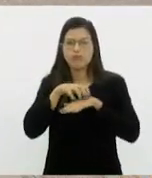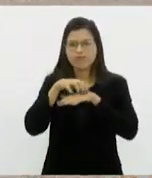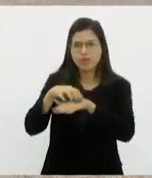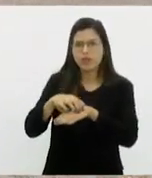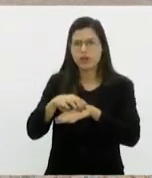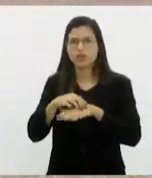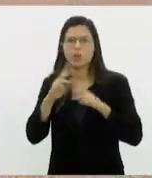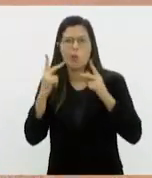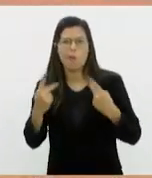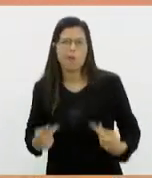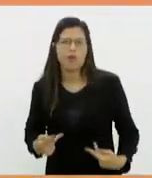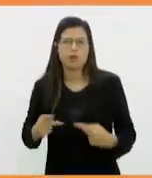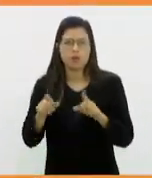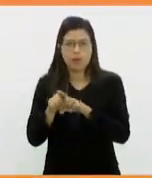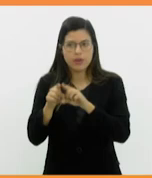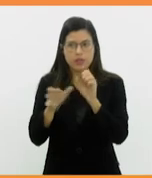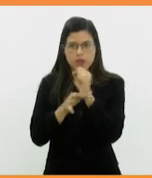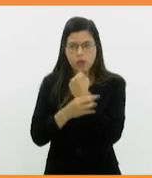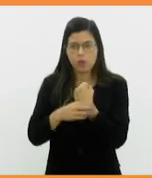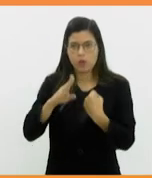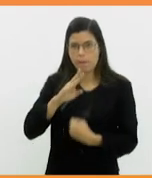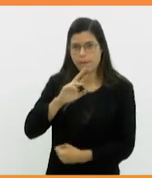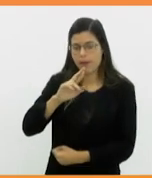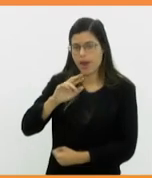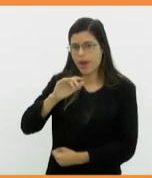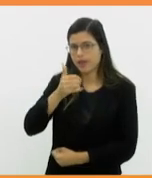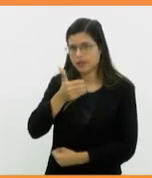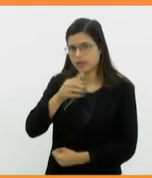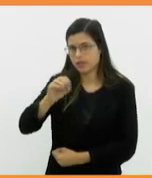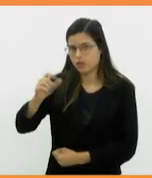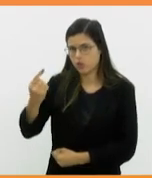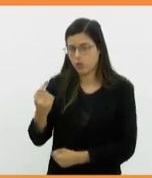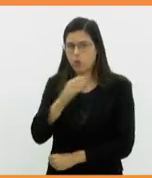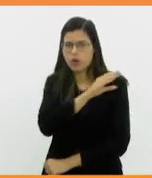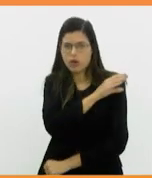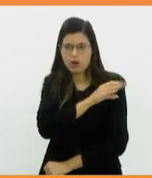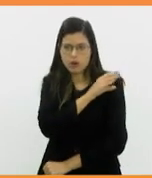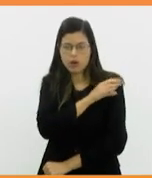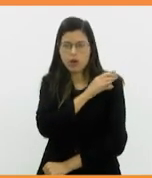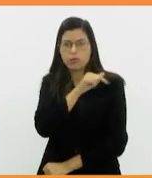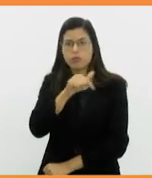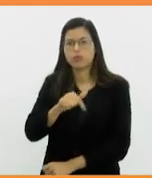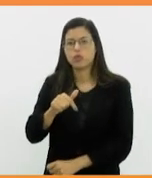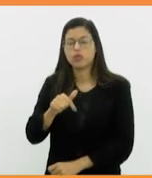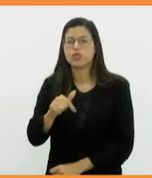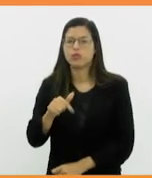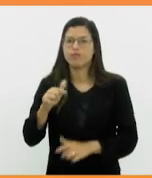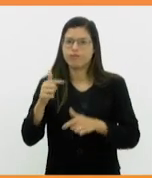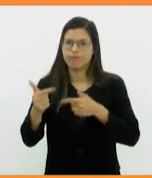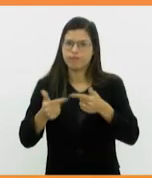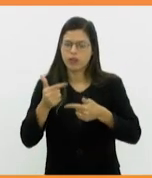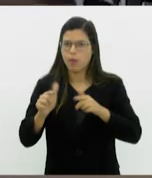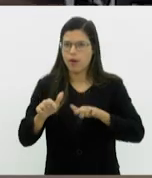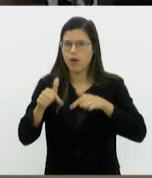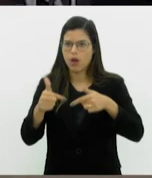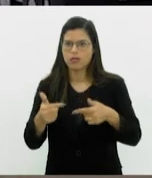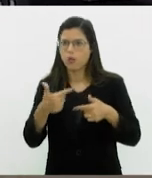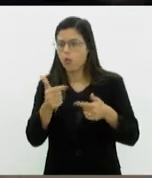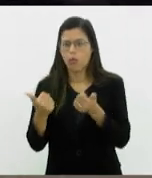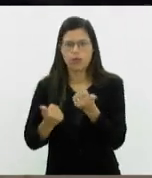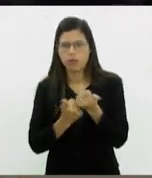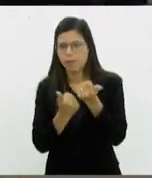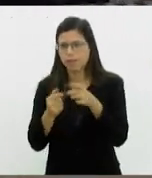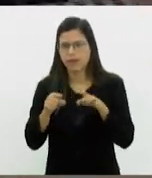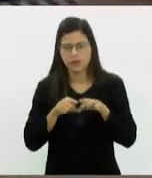e seguro para todos. Na BR-101, em Campos dos Goytacazes, no norte fluminense, o trabalho contou ainda com outras parcerias e